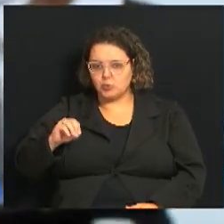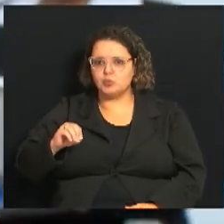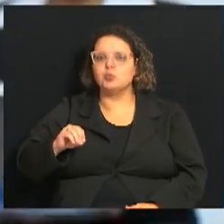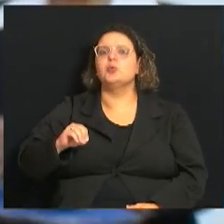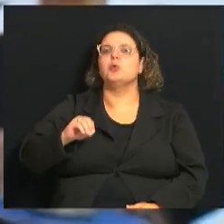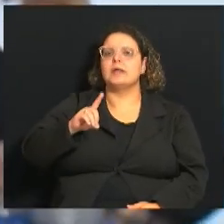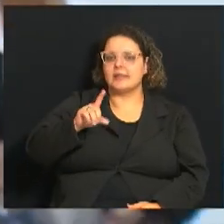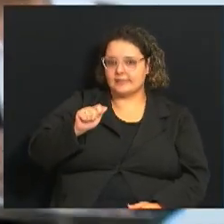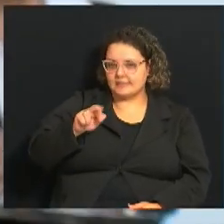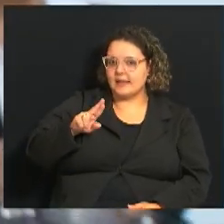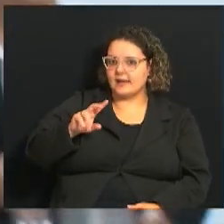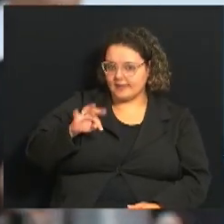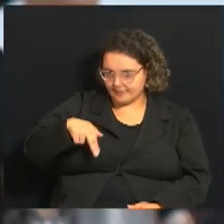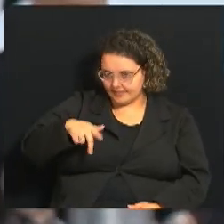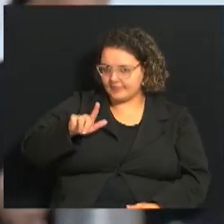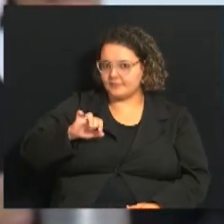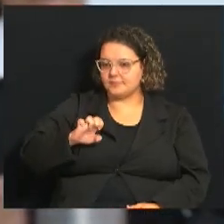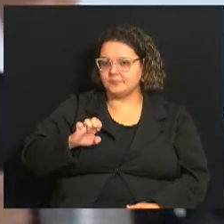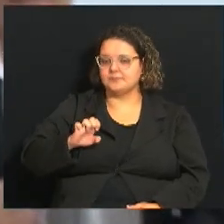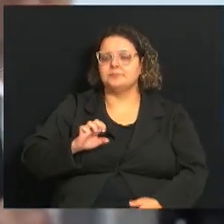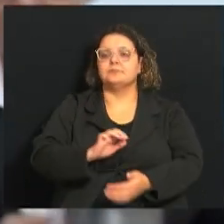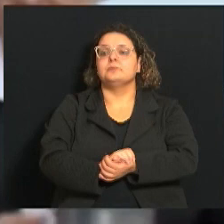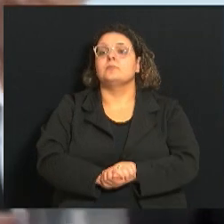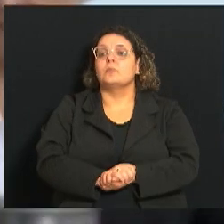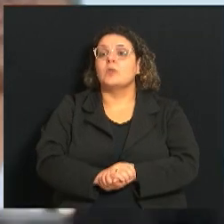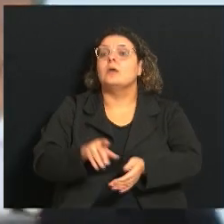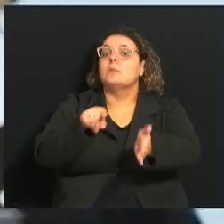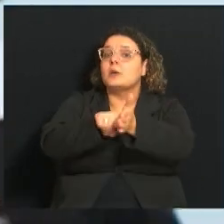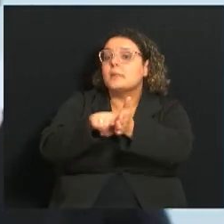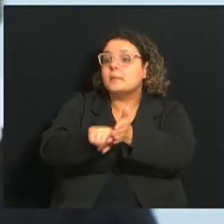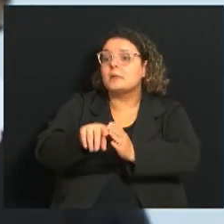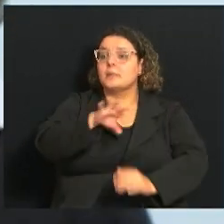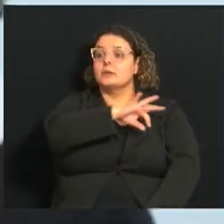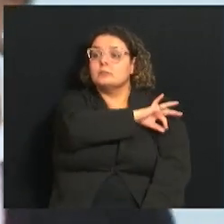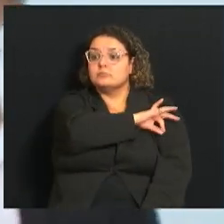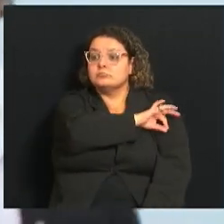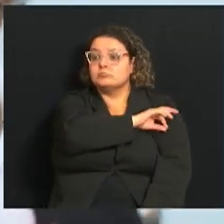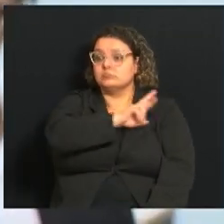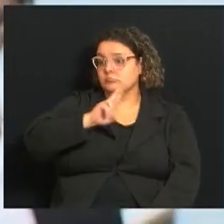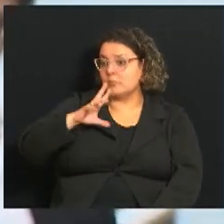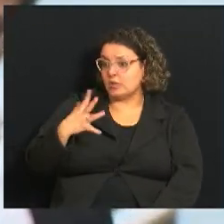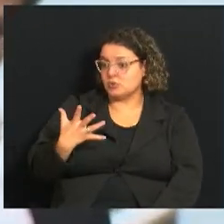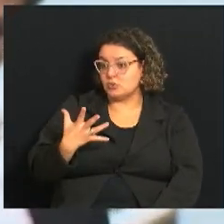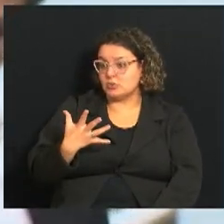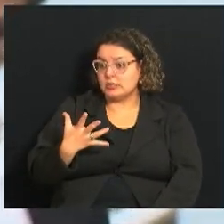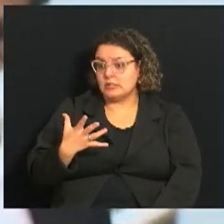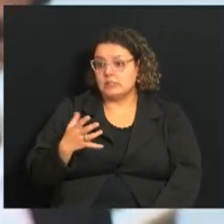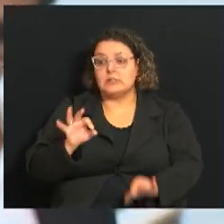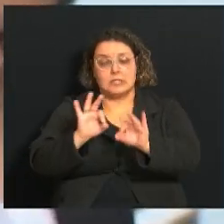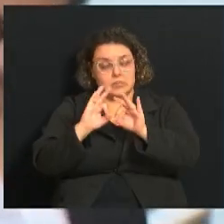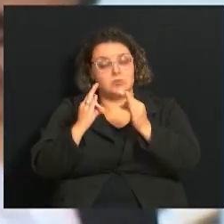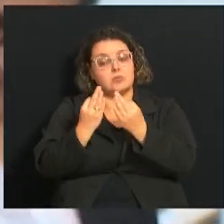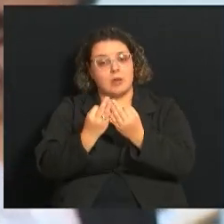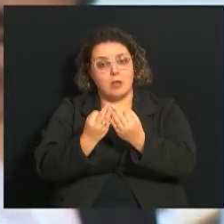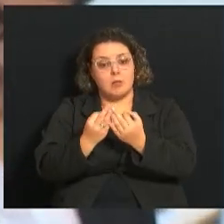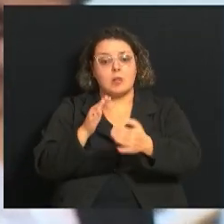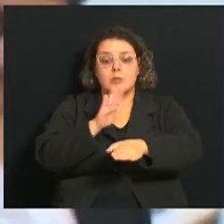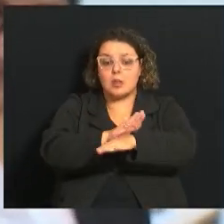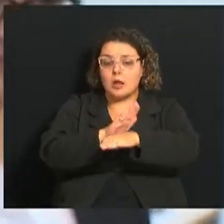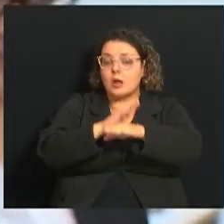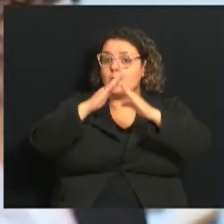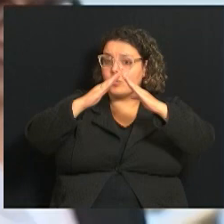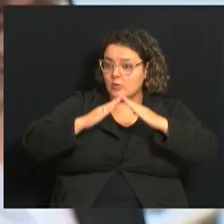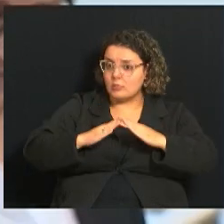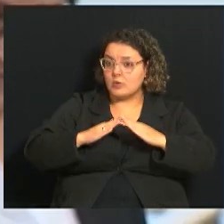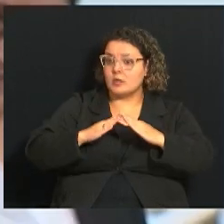tenho feito esse requerimento para ver com a Prefeitura e cobrar uma solução das famílias que estão no auxílio moradia, mas inicialmente eu